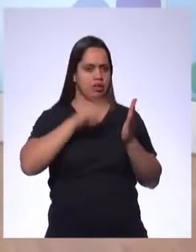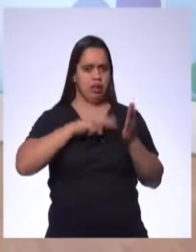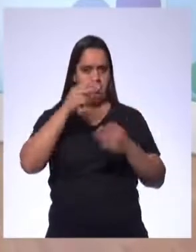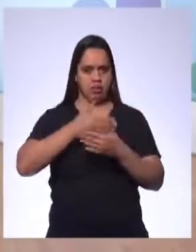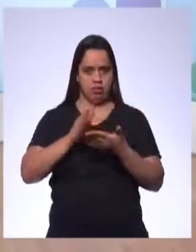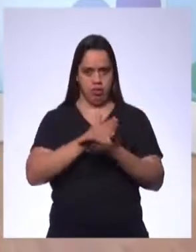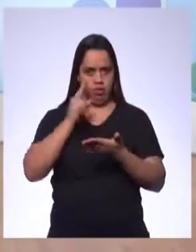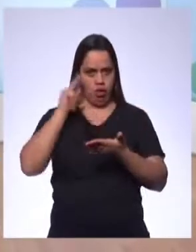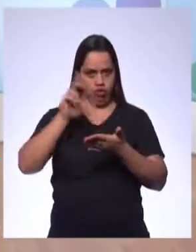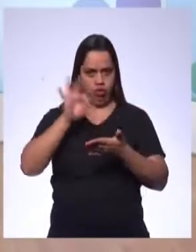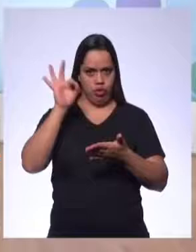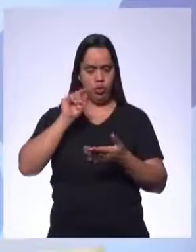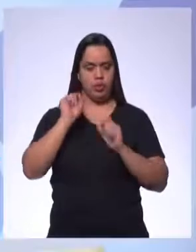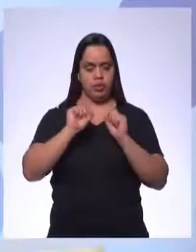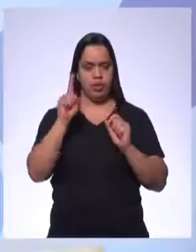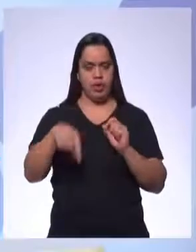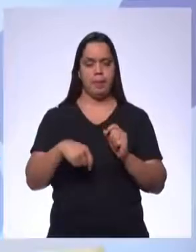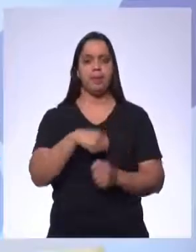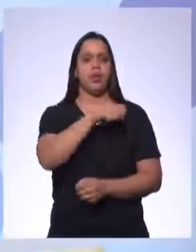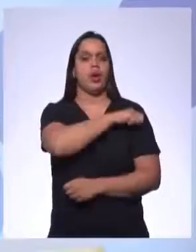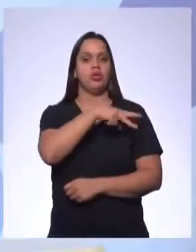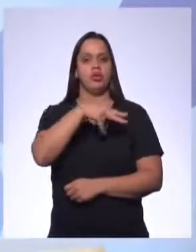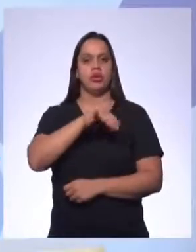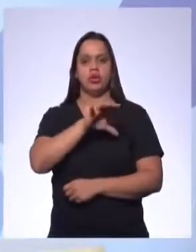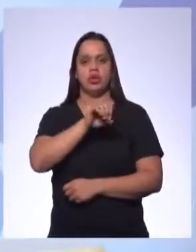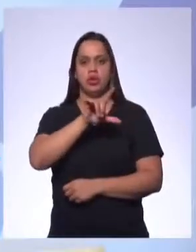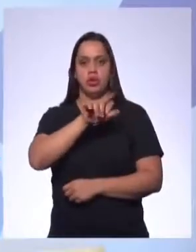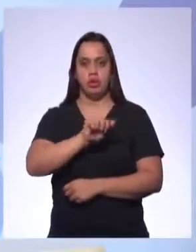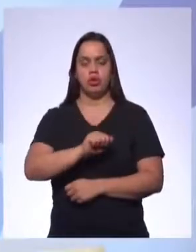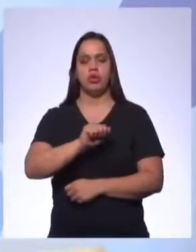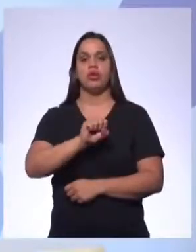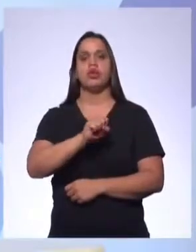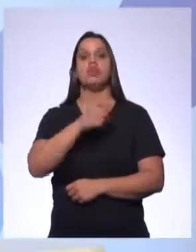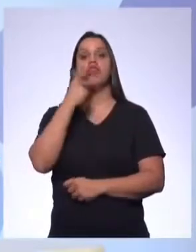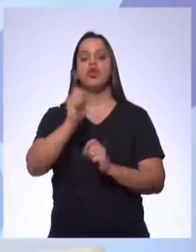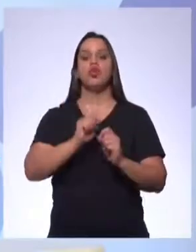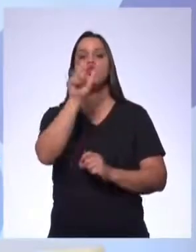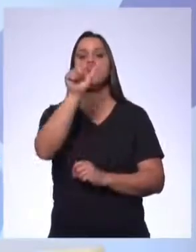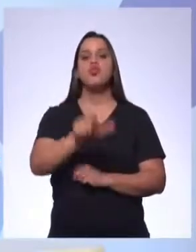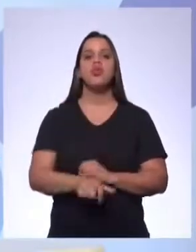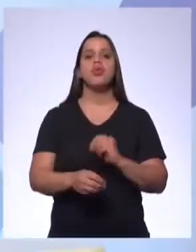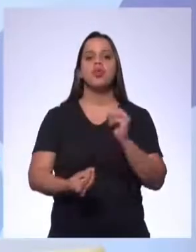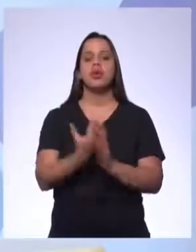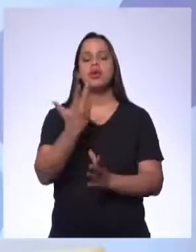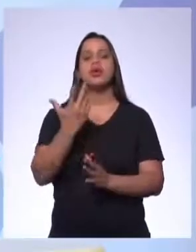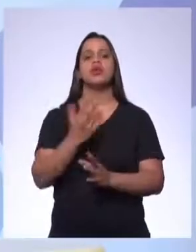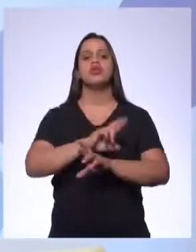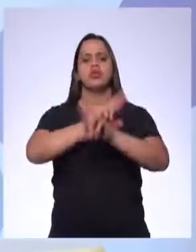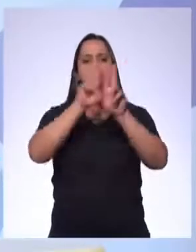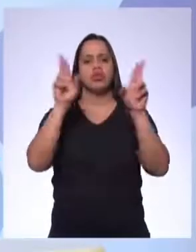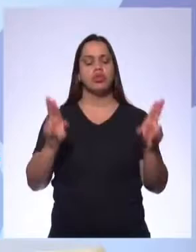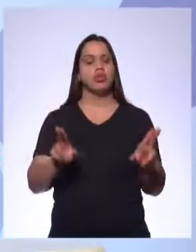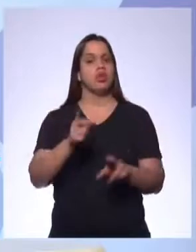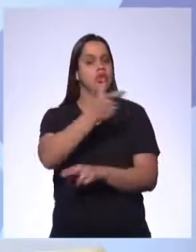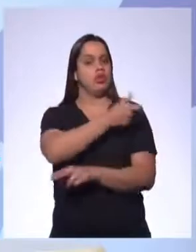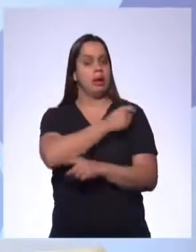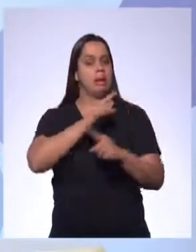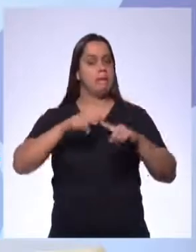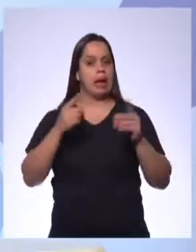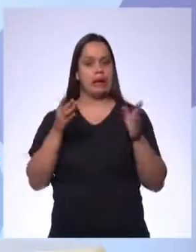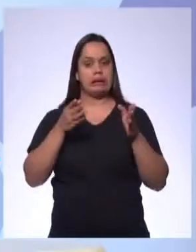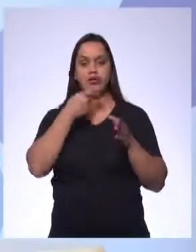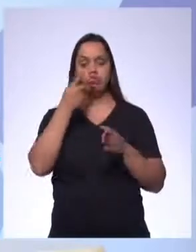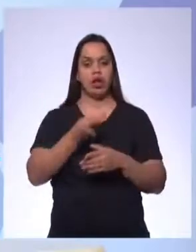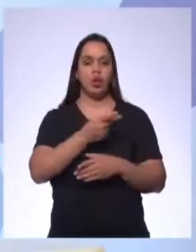Ó, o Nicolas escreveu: um homem importante para a criação de diversas vacinas, mas não